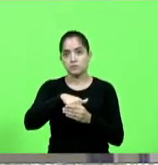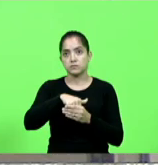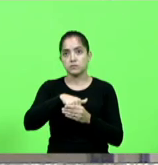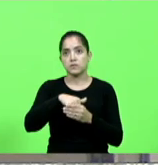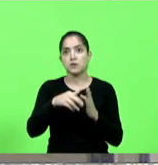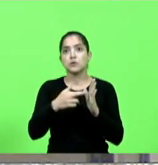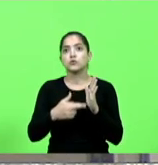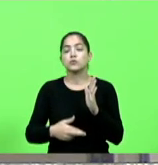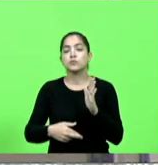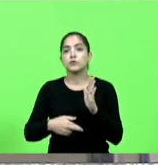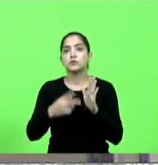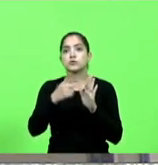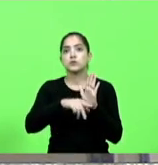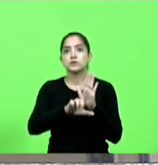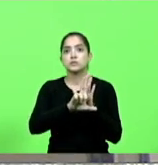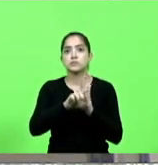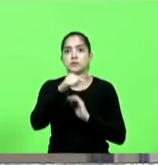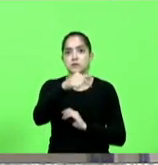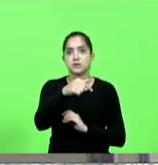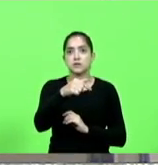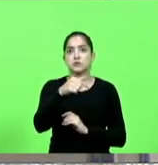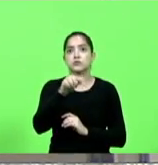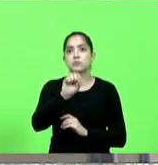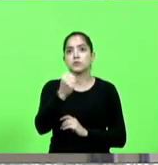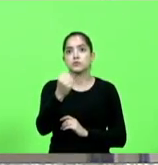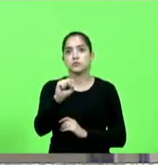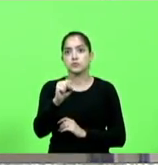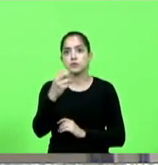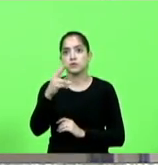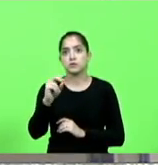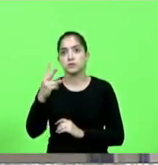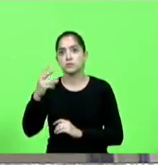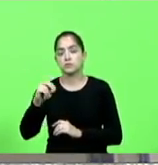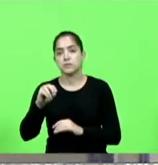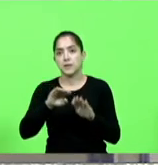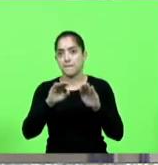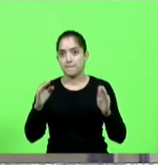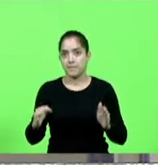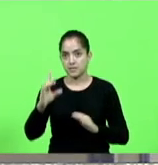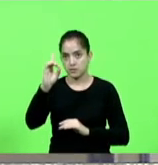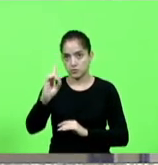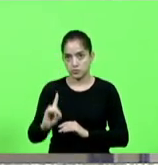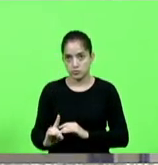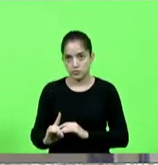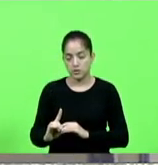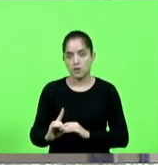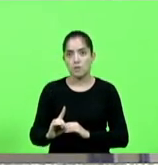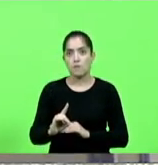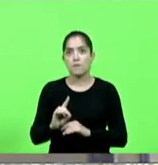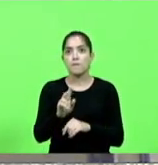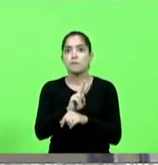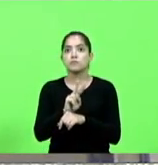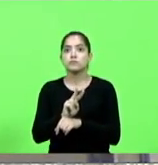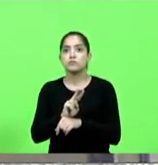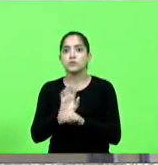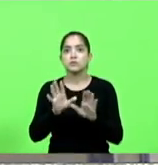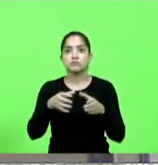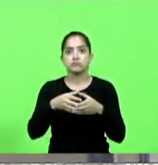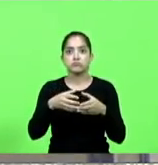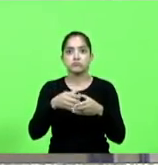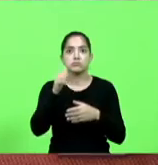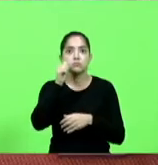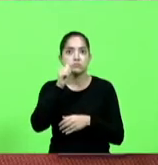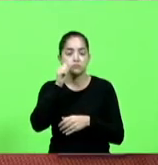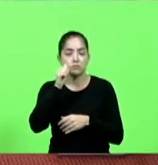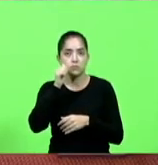do projeto de resolução 7.8 2020, autor, mesa diretora, cria a Procuradoria Especial da Mulher no âmbito da Assembleia Legislativa